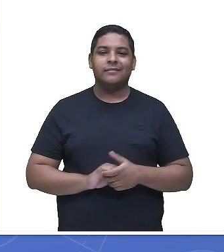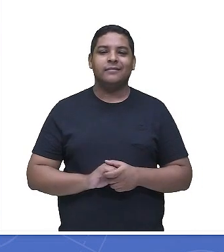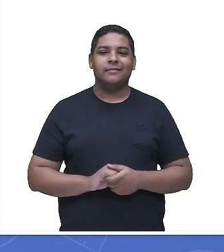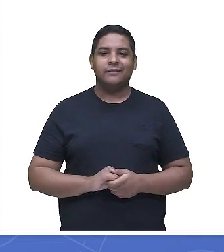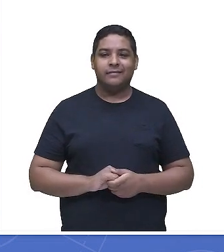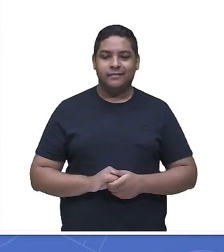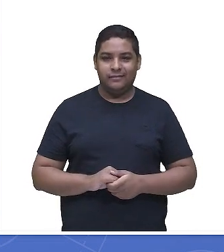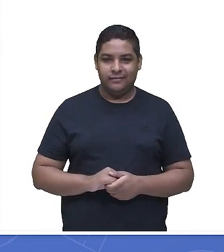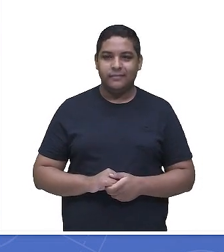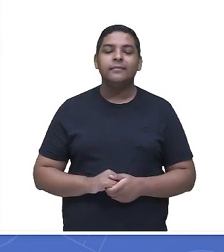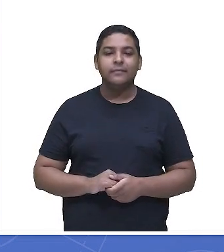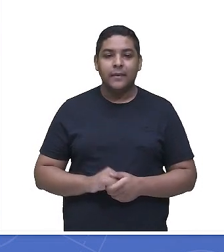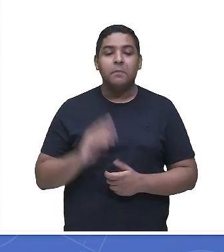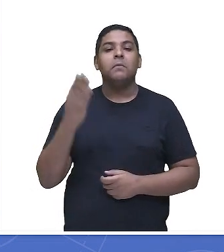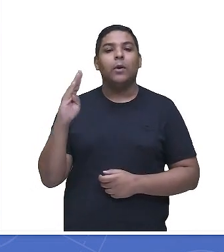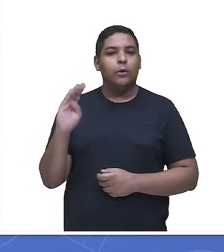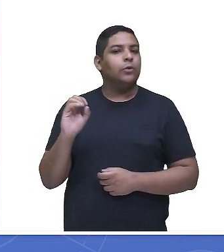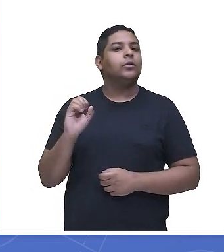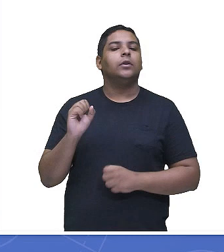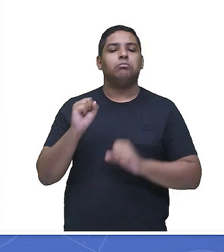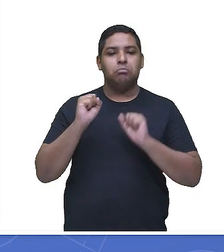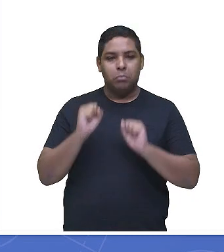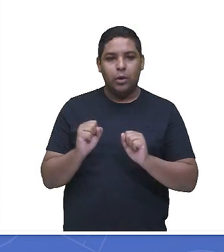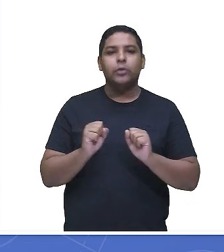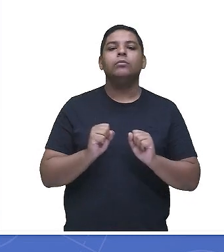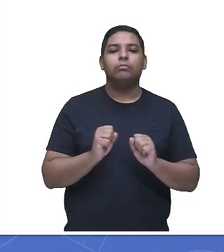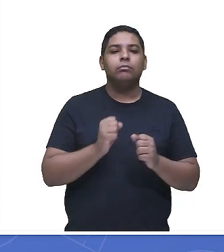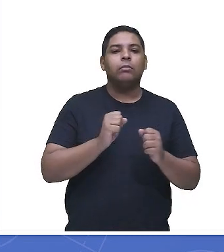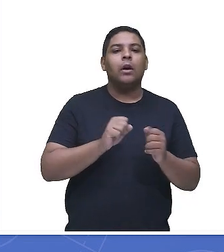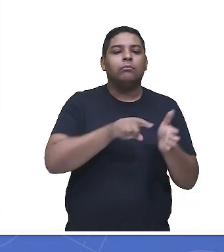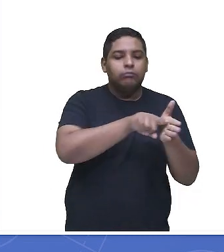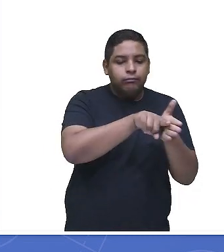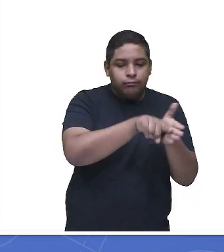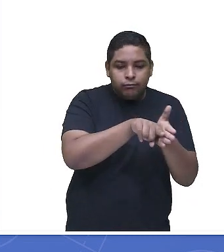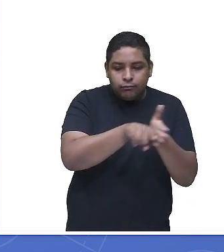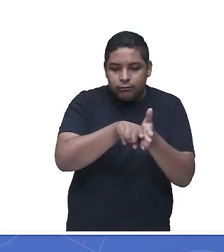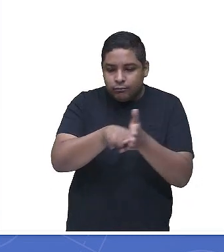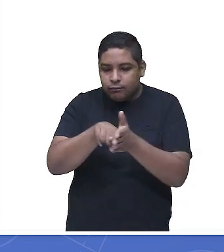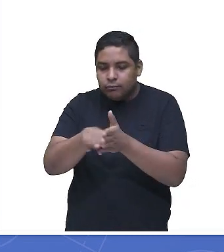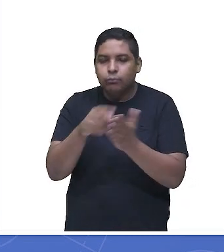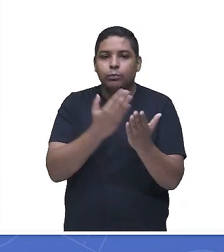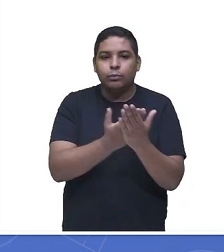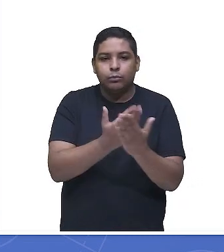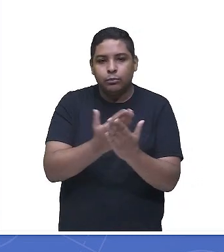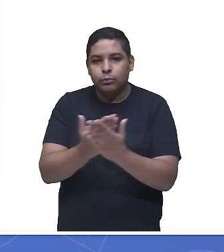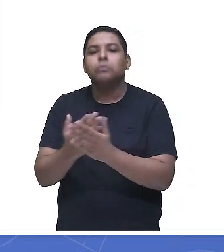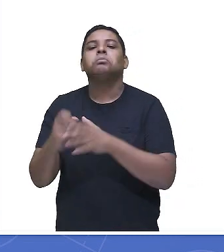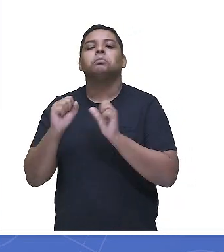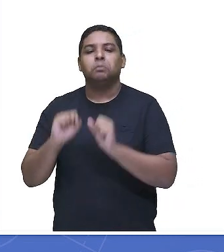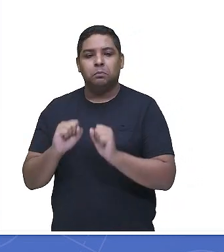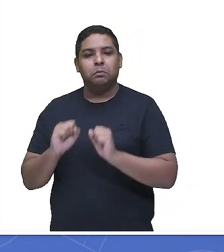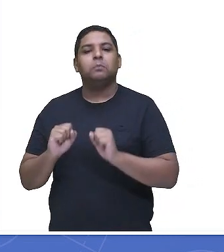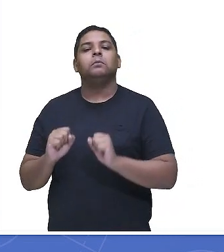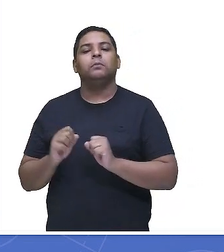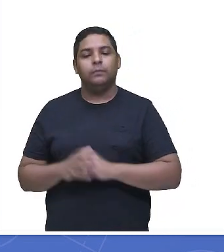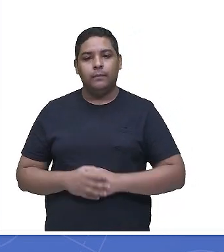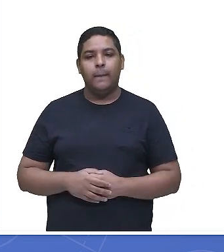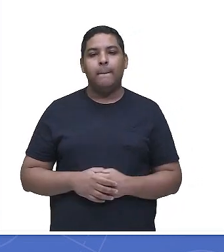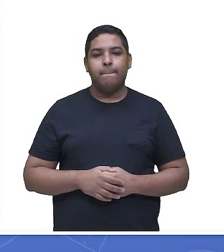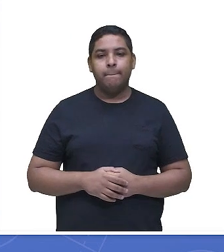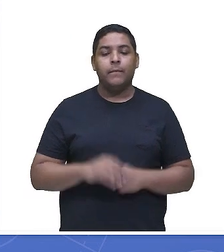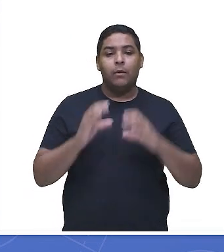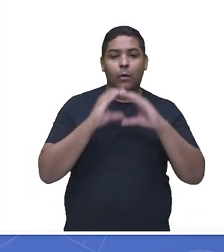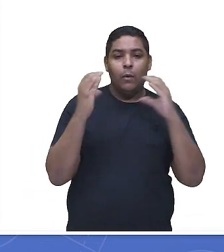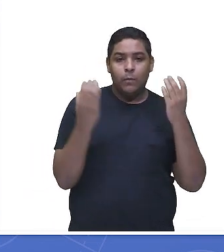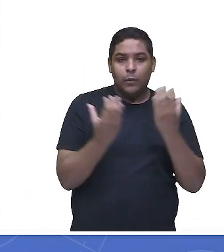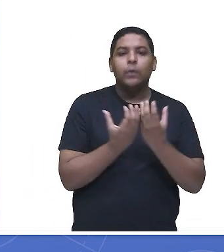pode estudar várias populações, ela pode estudar os seres vivos de uma comunidade, de um